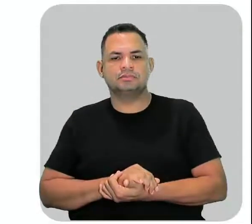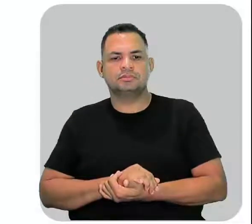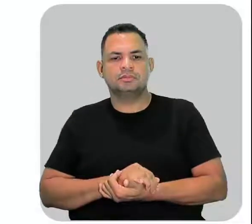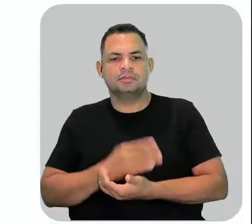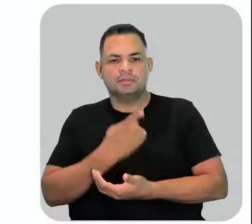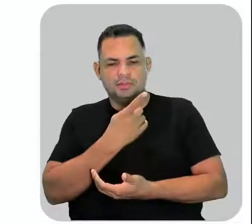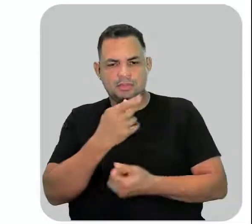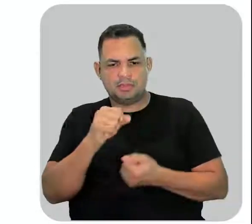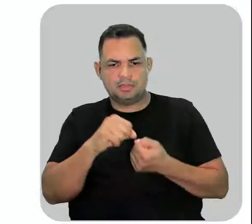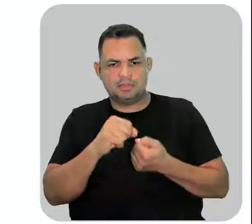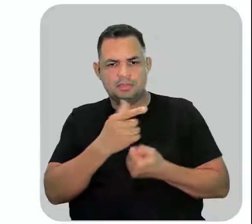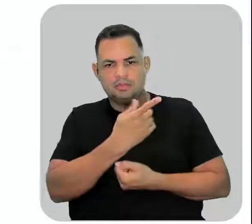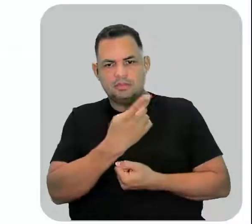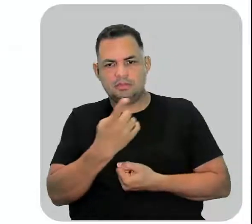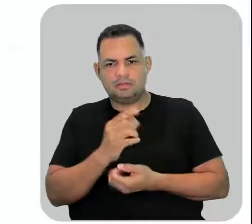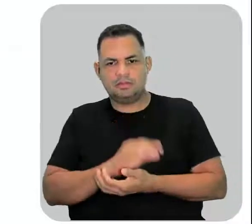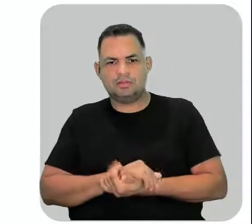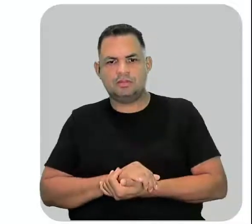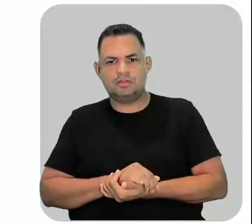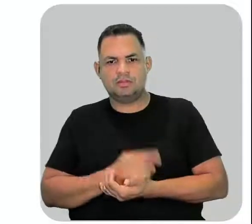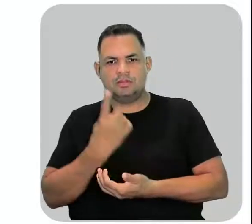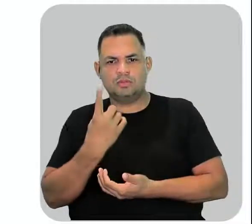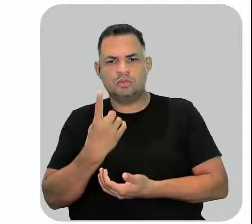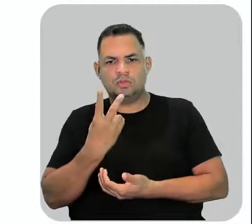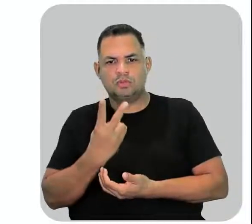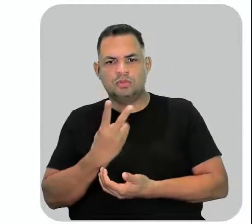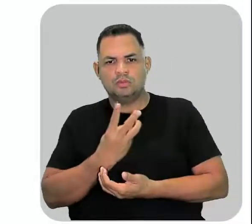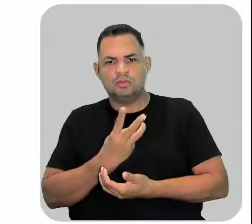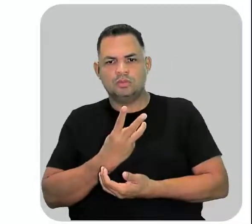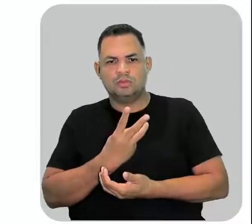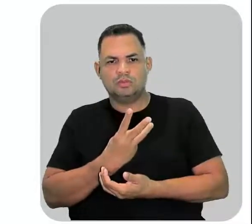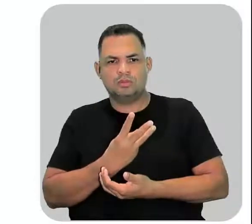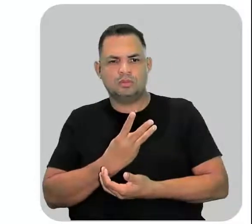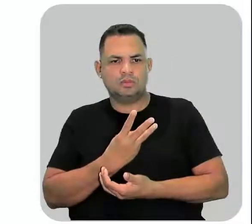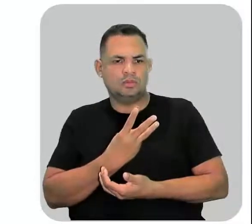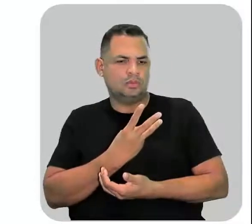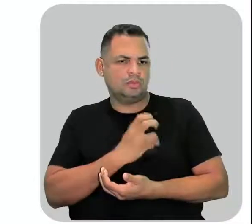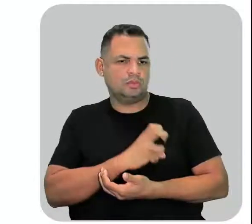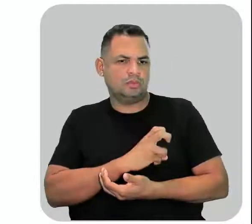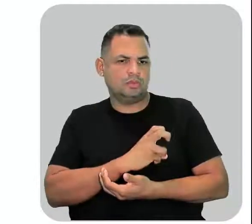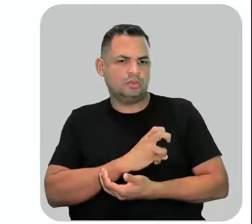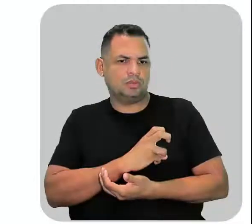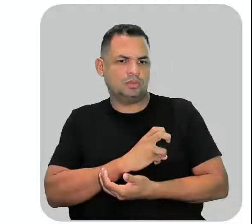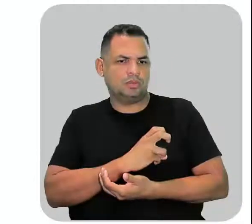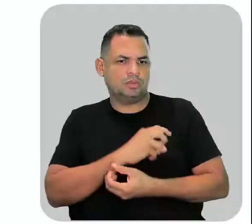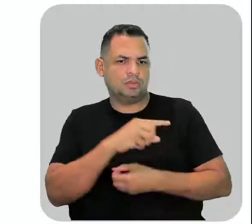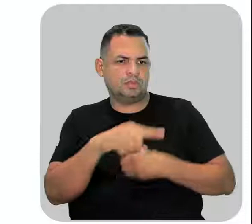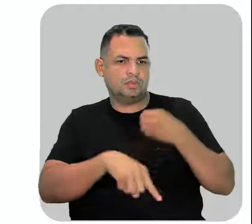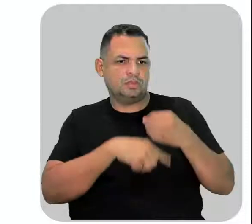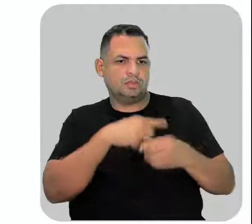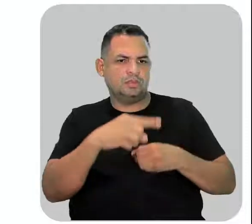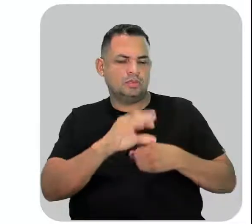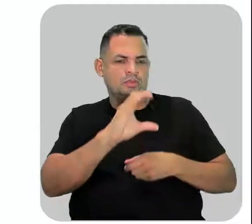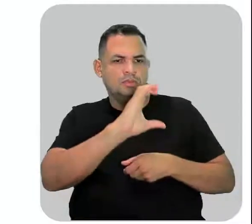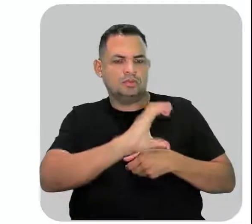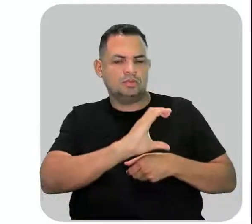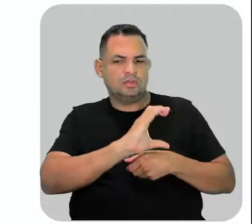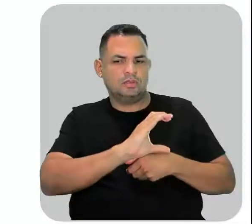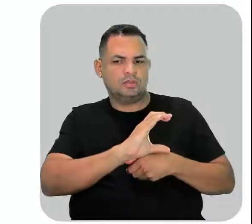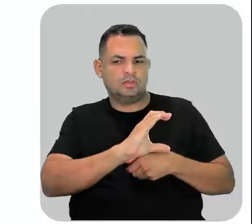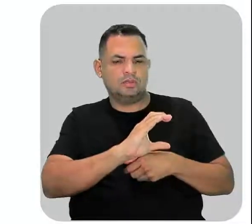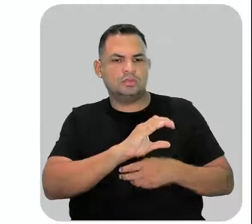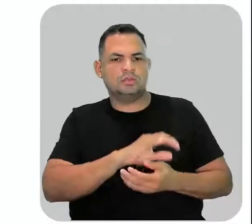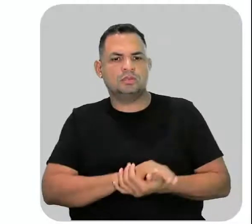aqui feito, ó. 1, 2, 3, 4, 5 átomos de carbono. A